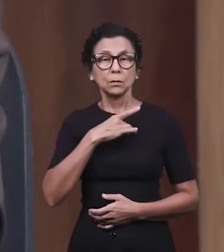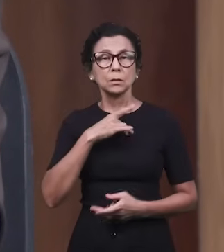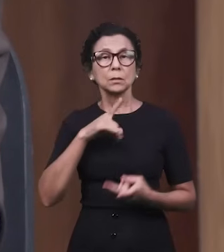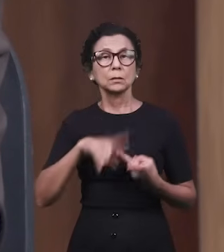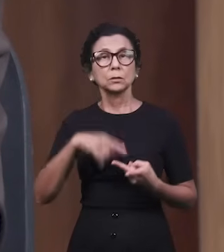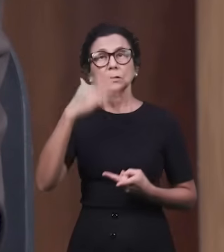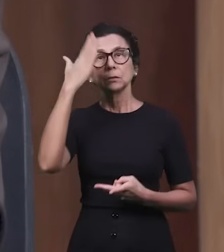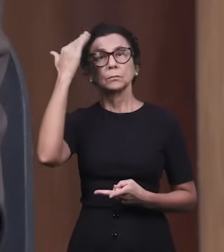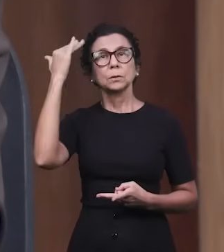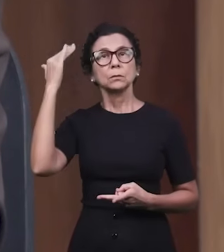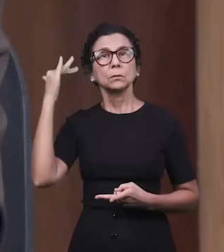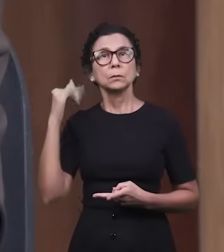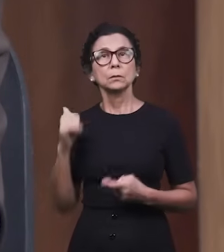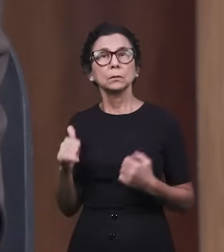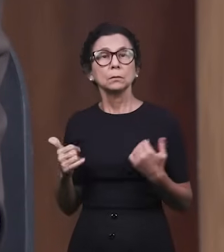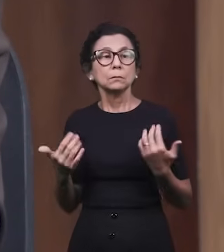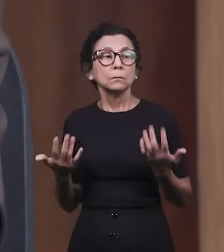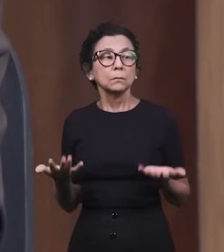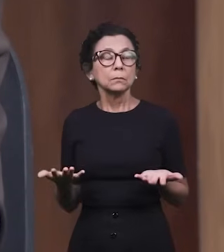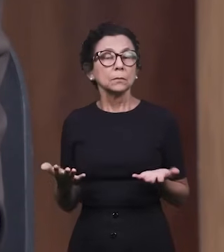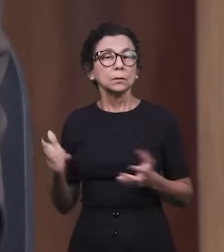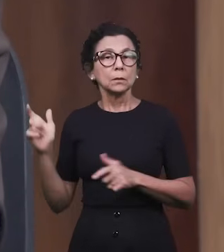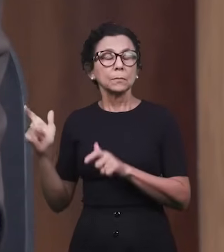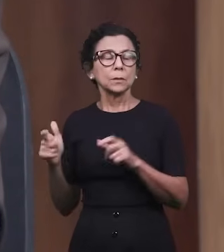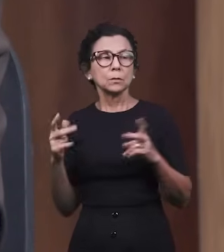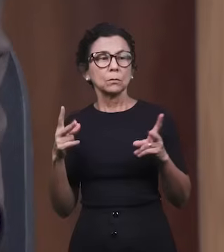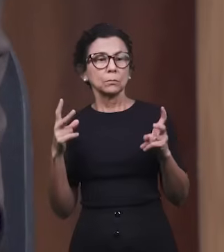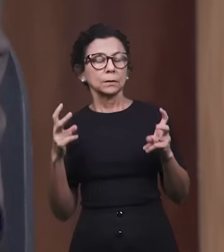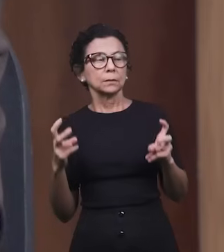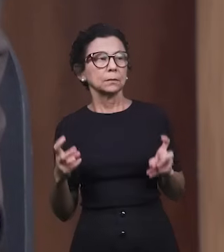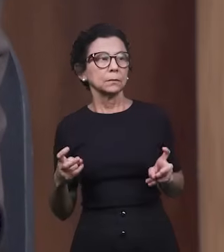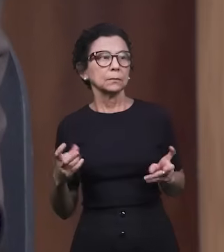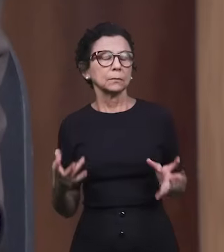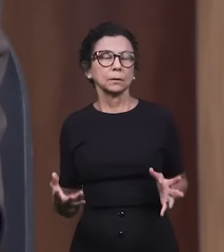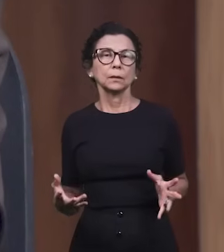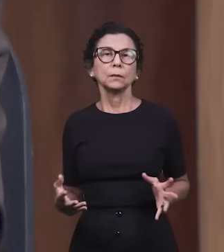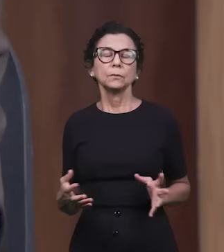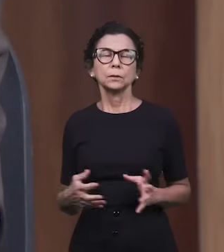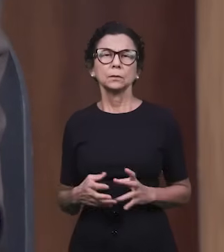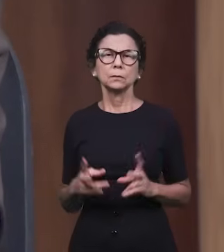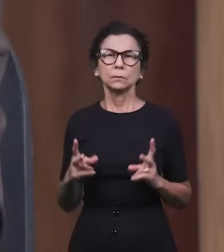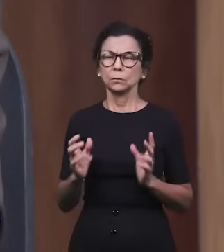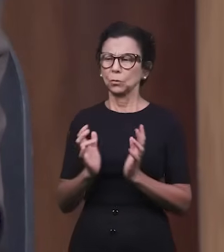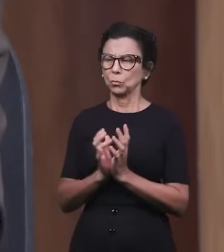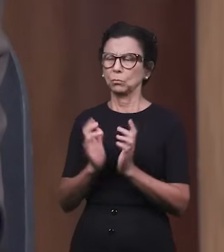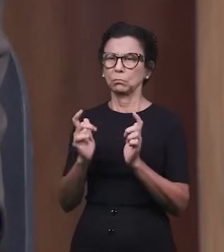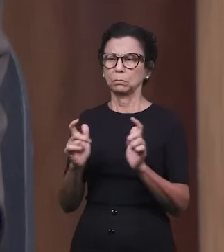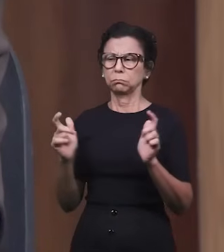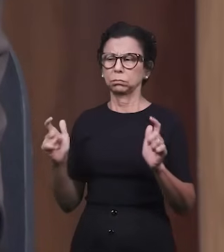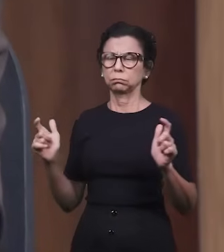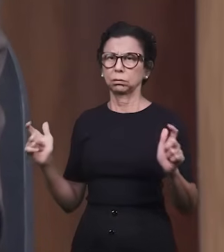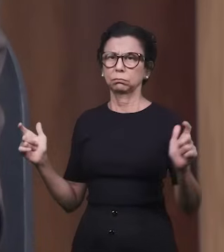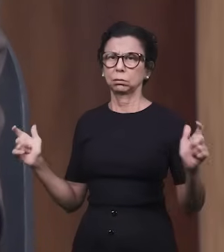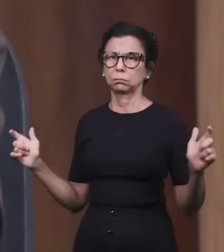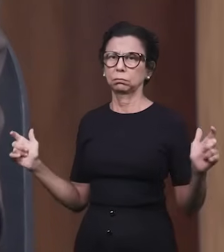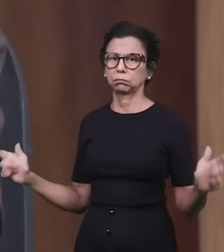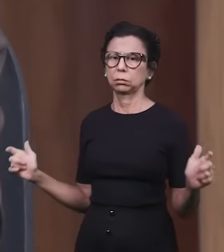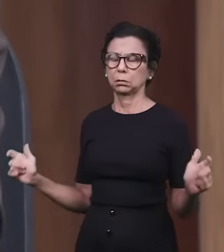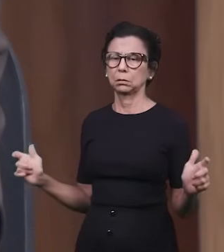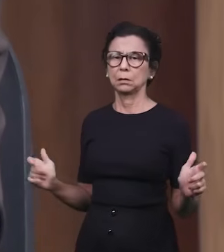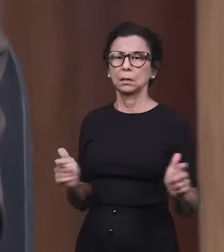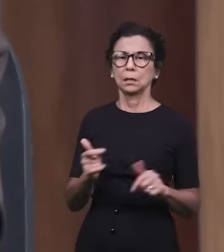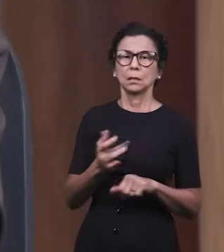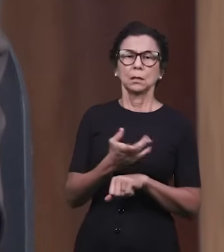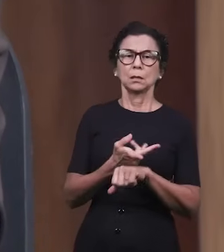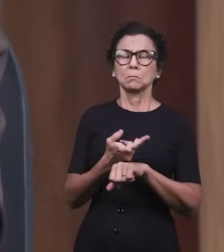sabedoria. Então eu estava observando de repente na igreja o grupo dele crescendo muito, ele sendo muito